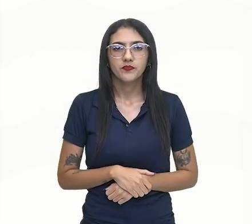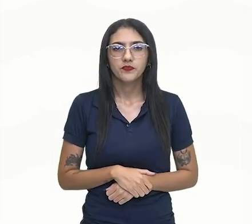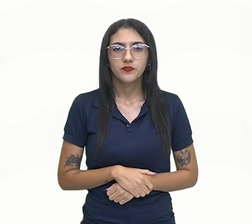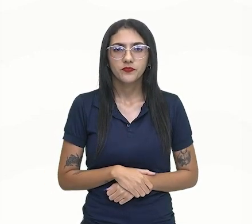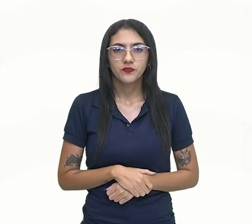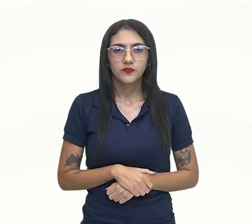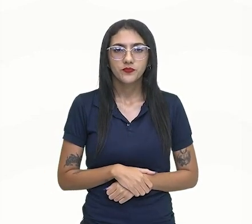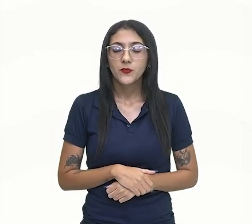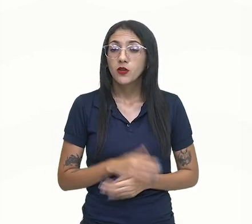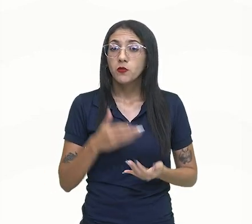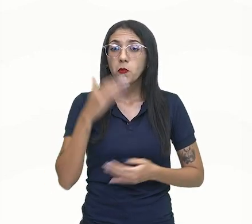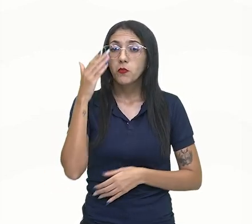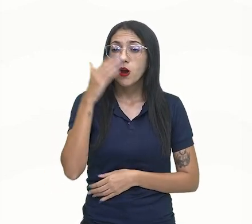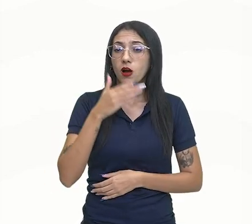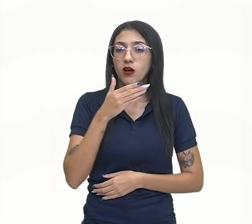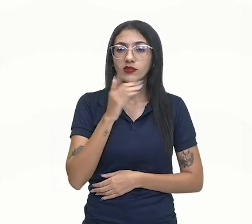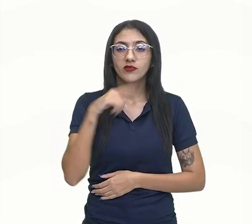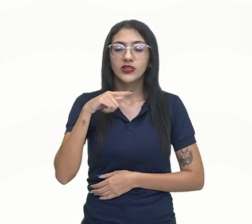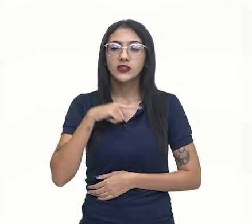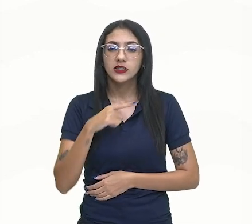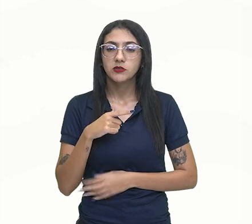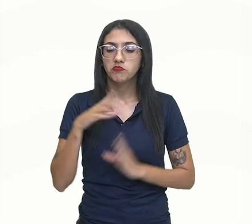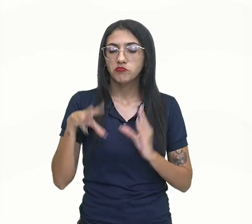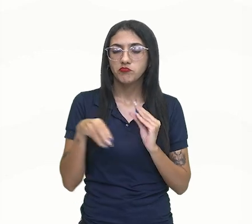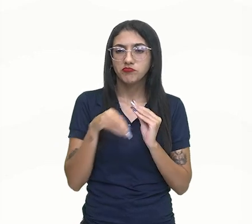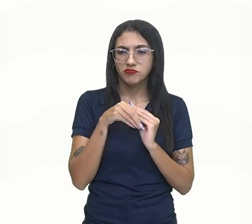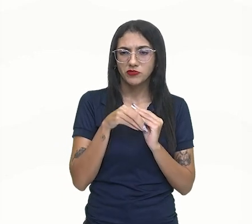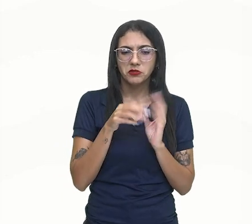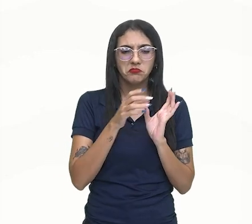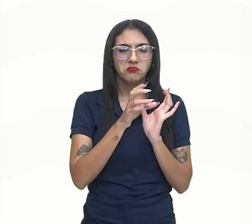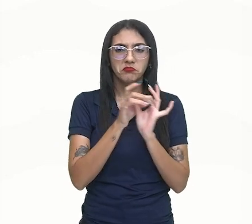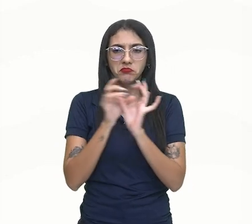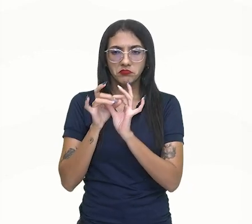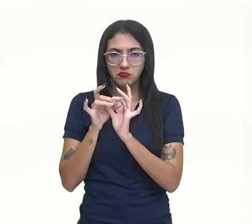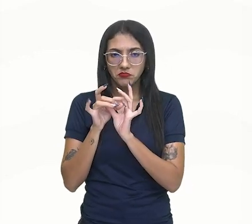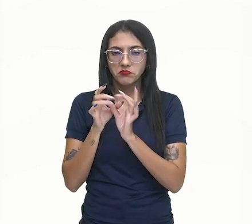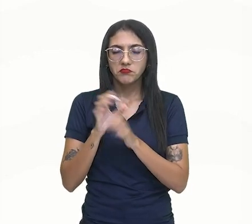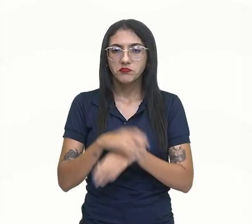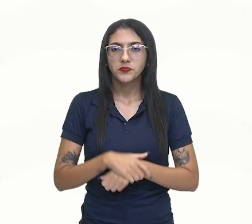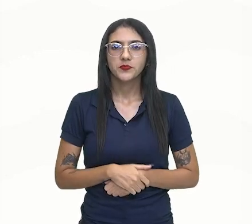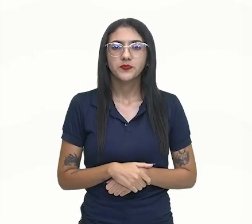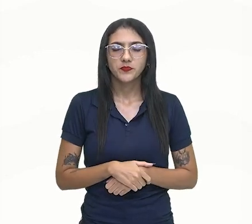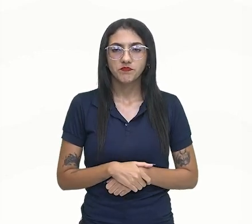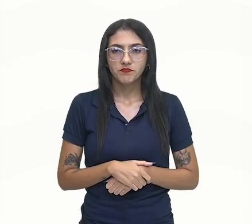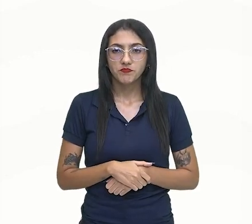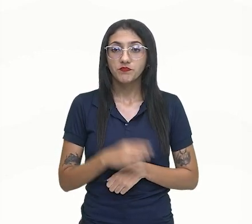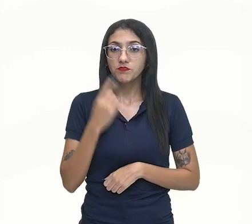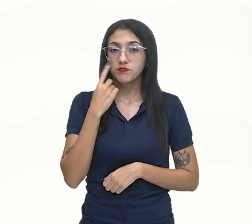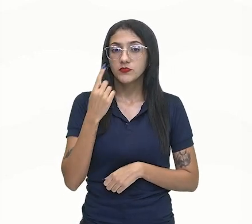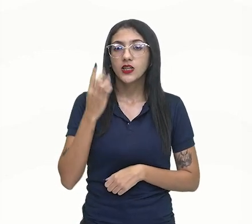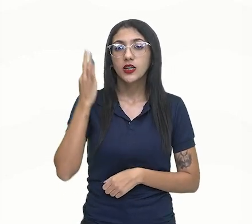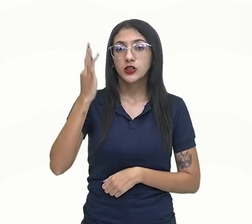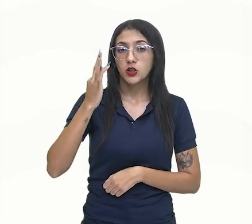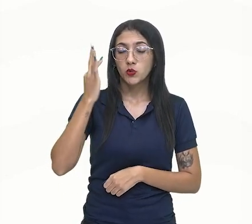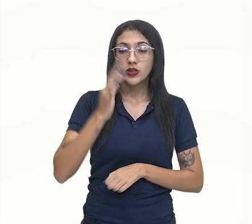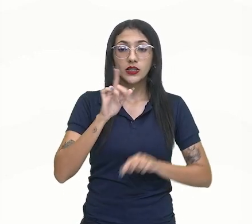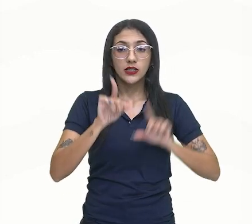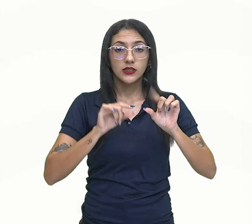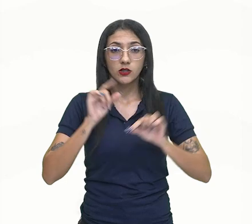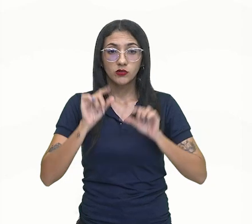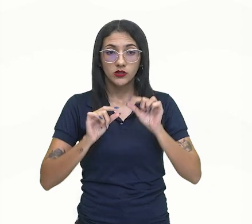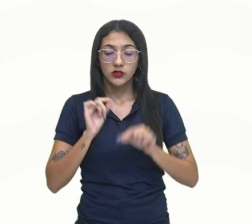do neodarwinismo, né, ele combina ali tanto a teoria da